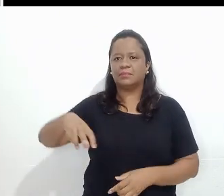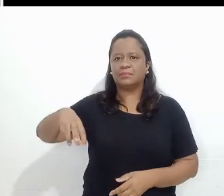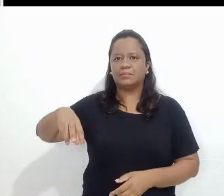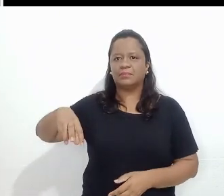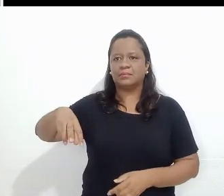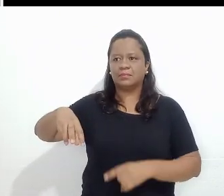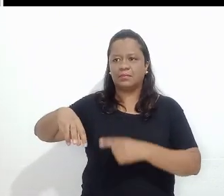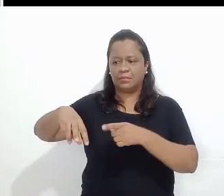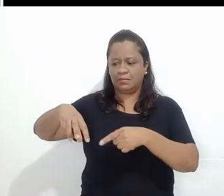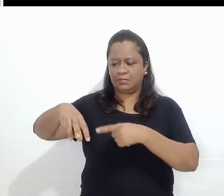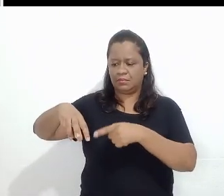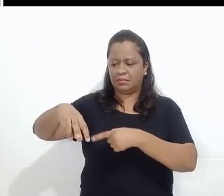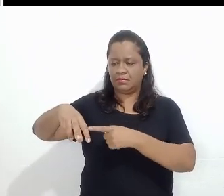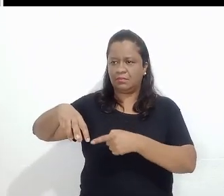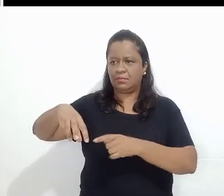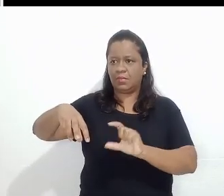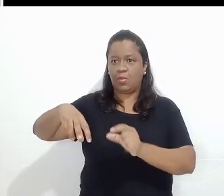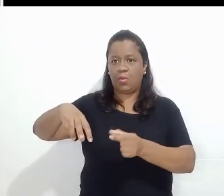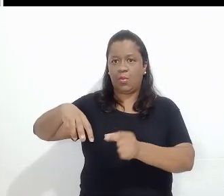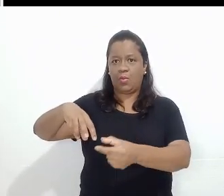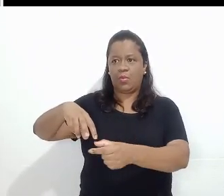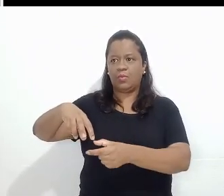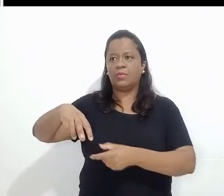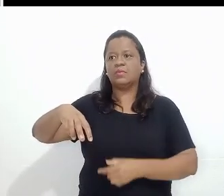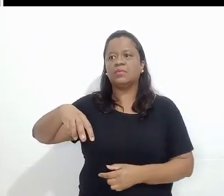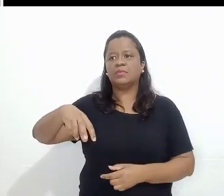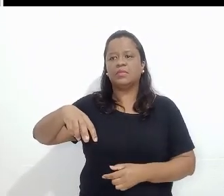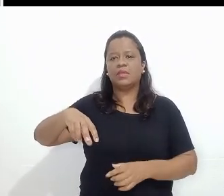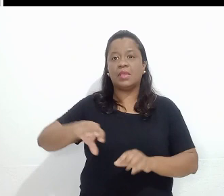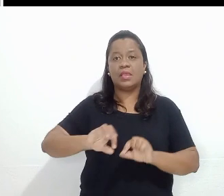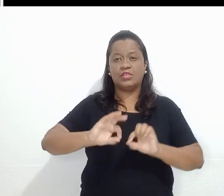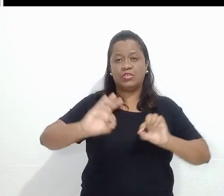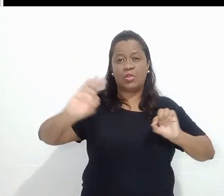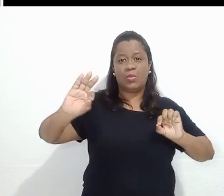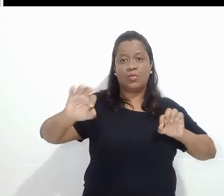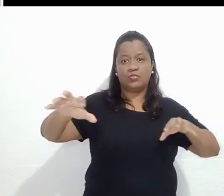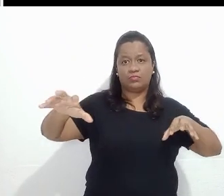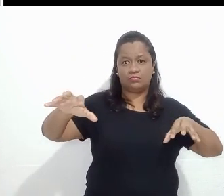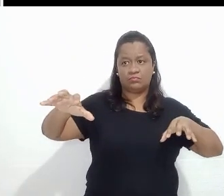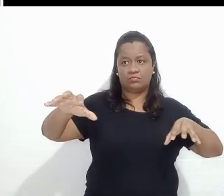dolly, se movimenta. Olha, está sendo operada aqui de longe, aqui, né?